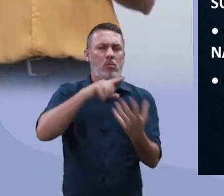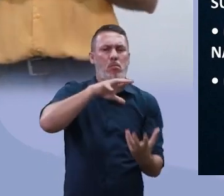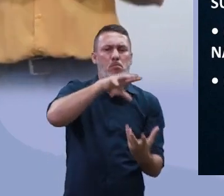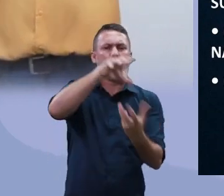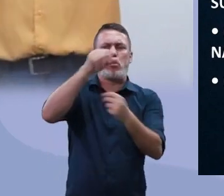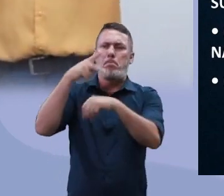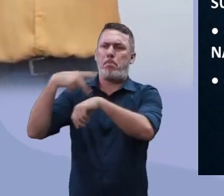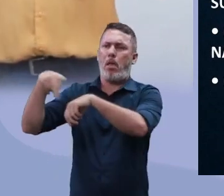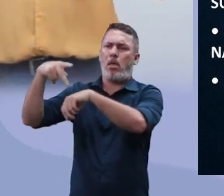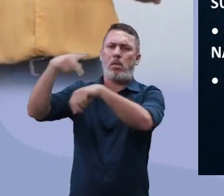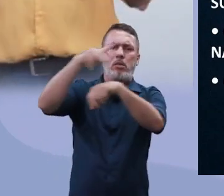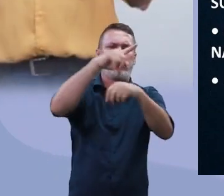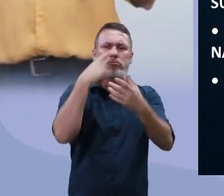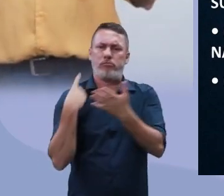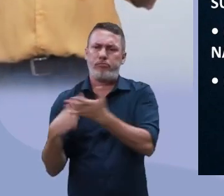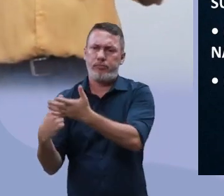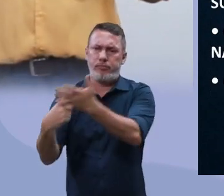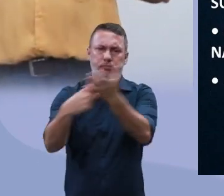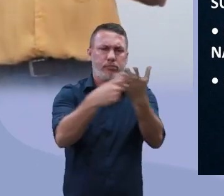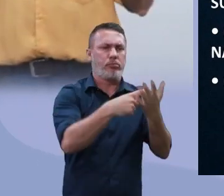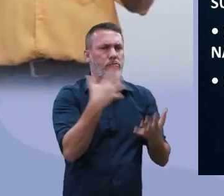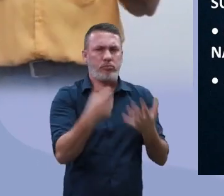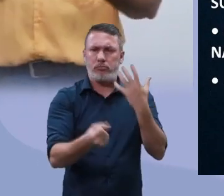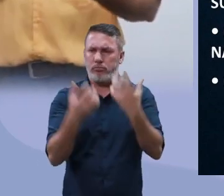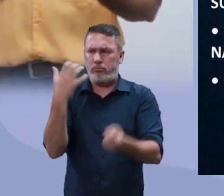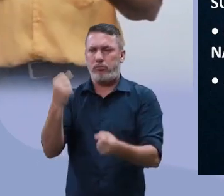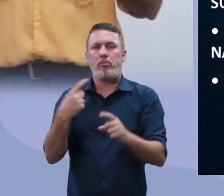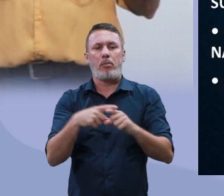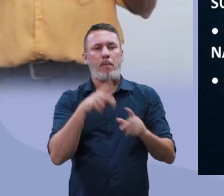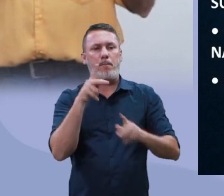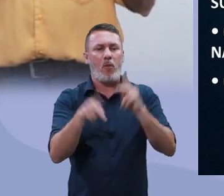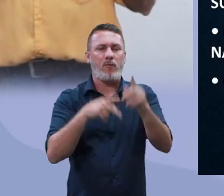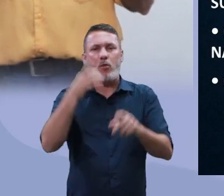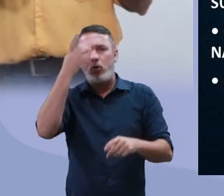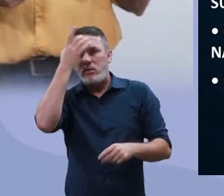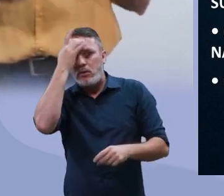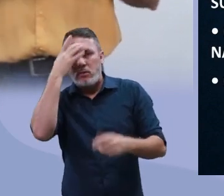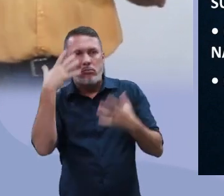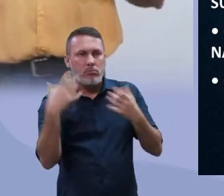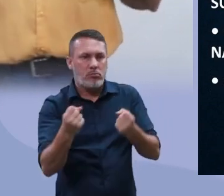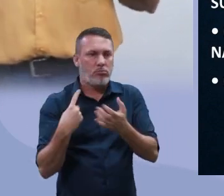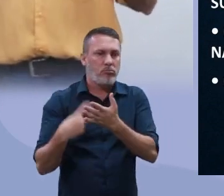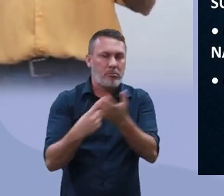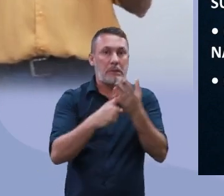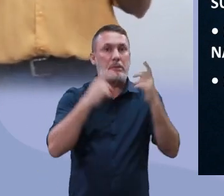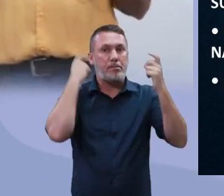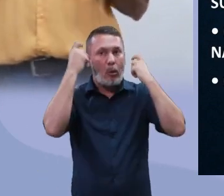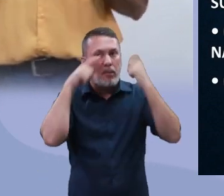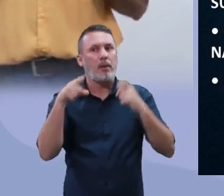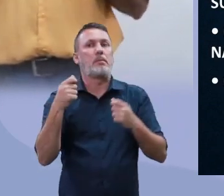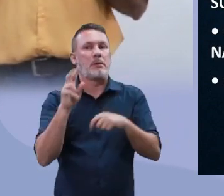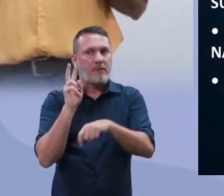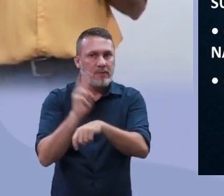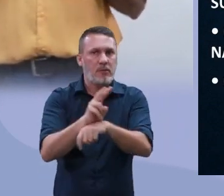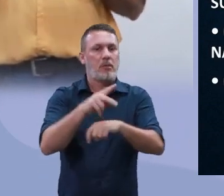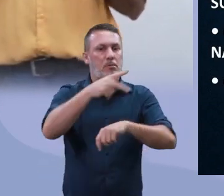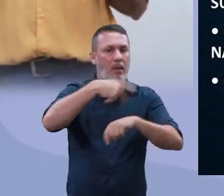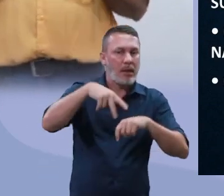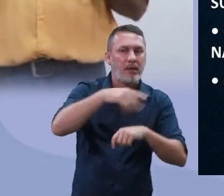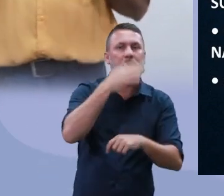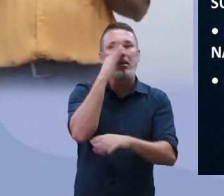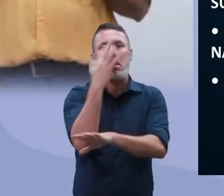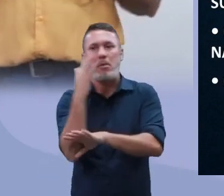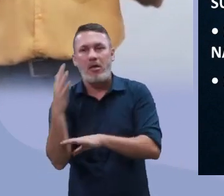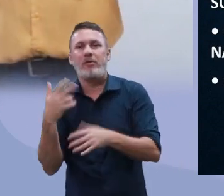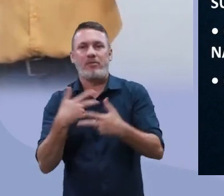urbanos começaram a saltitar, né, e a população começou a tomar consciência, né, foi quando eles começaram a se preocupar com